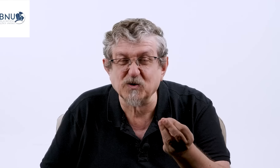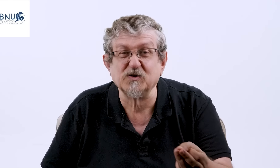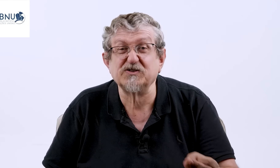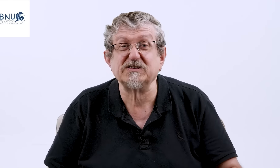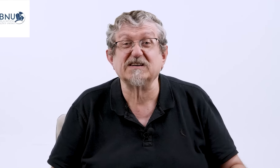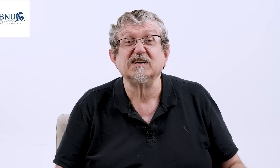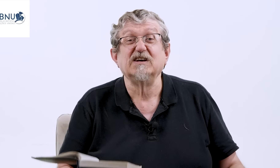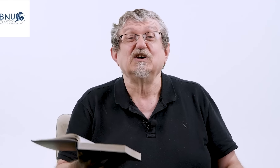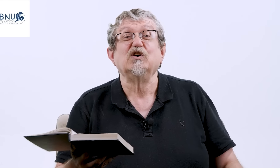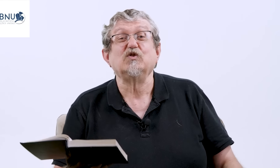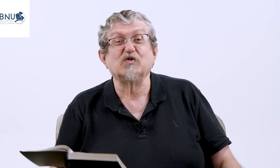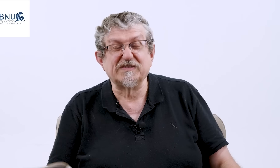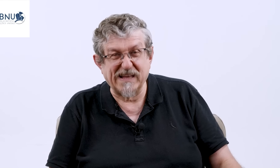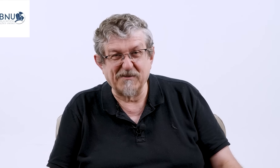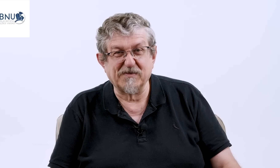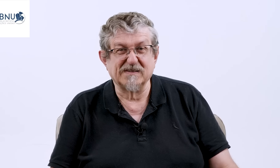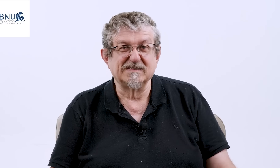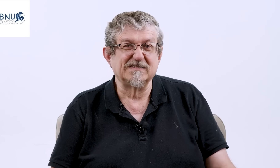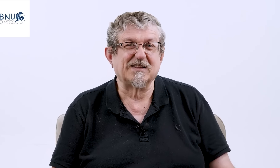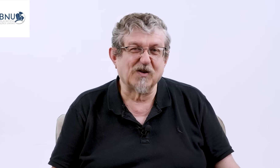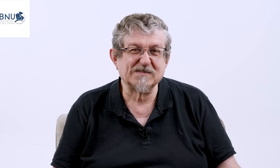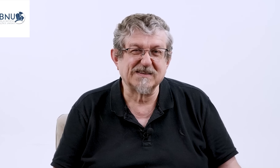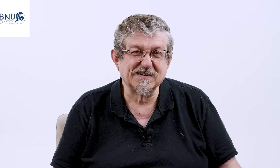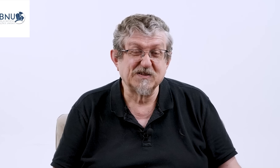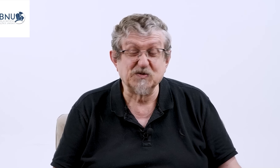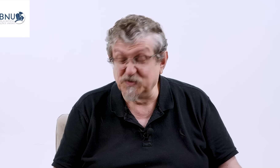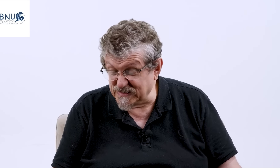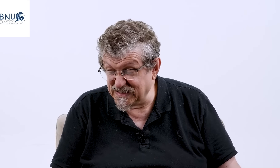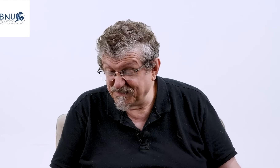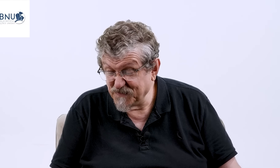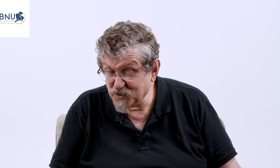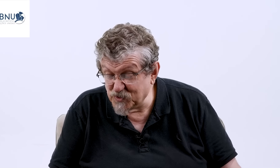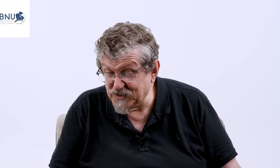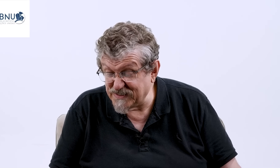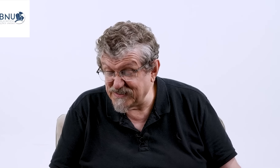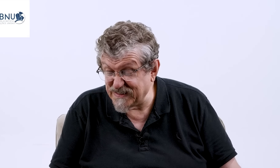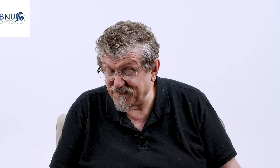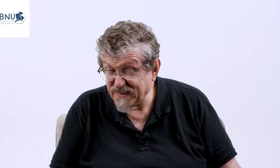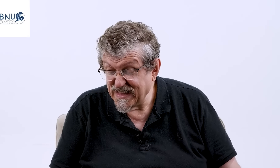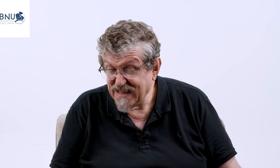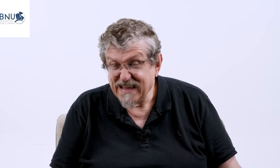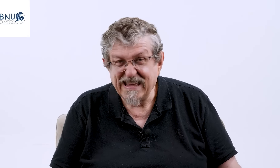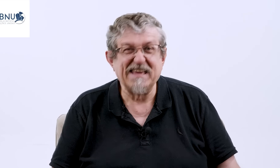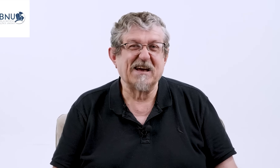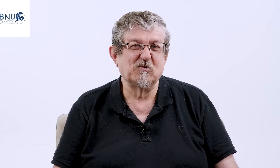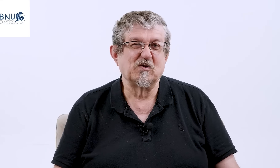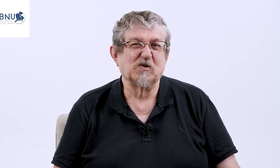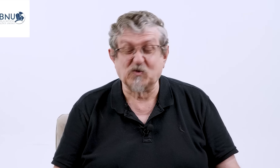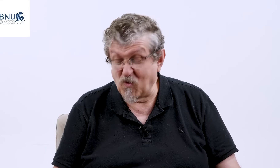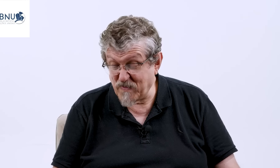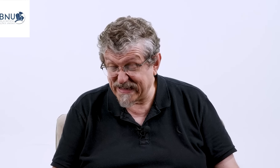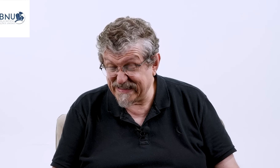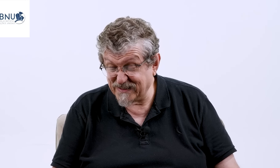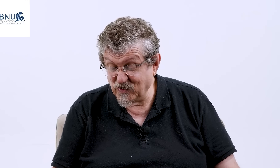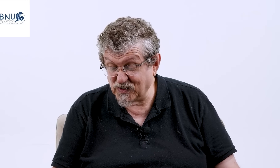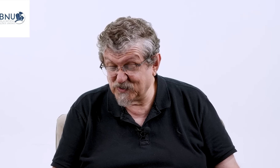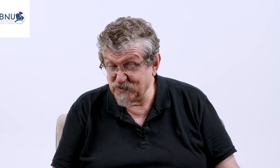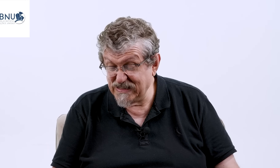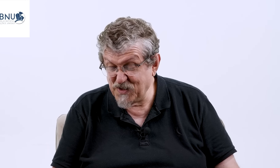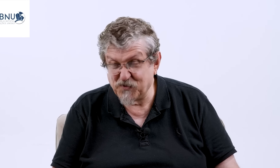boa teologia nos leva na nossa vida do dia a dia. E aí é curioso, como é